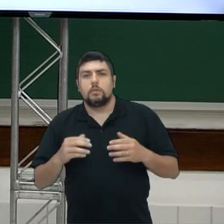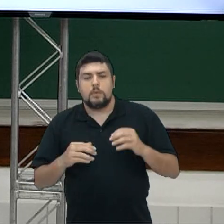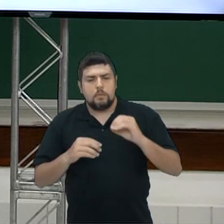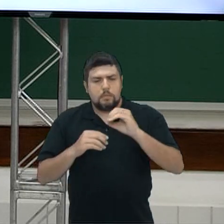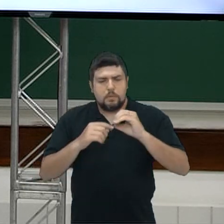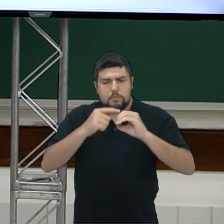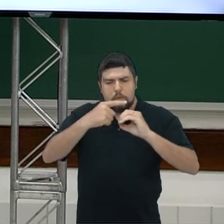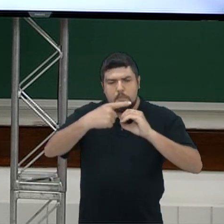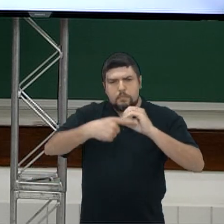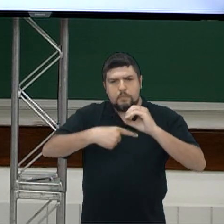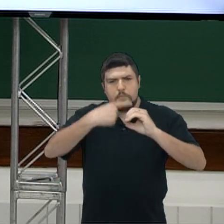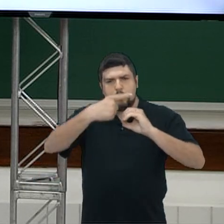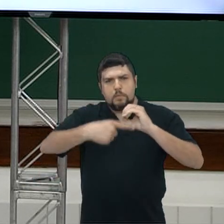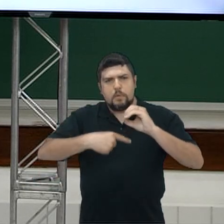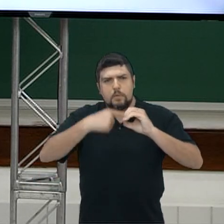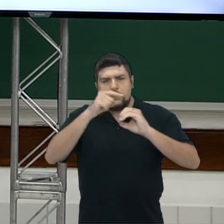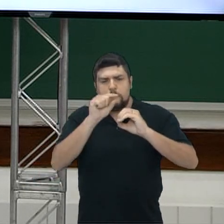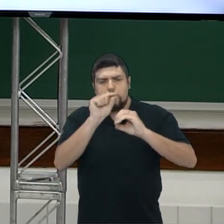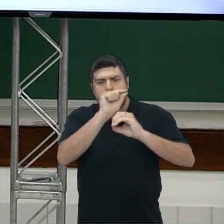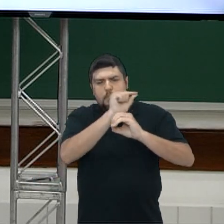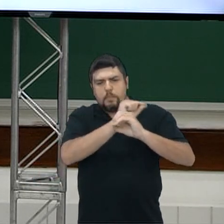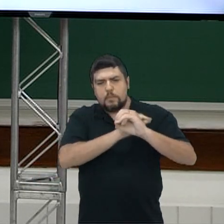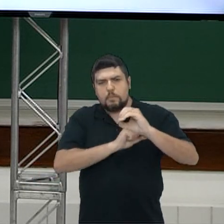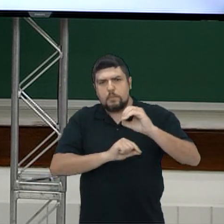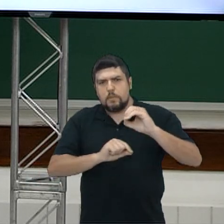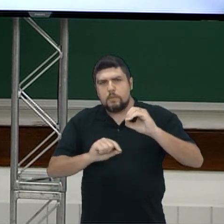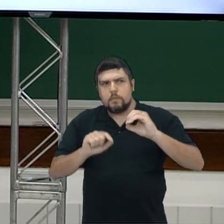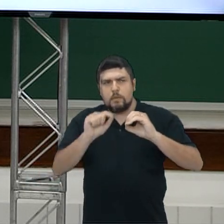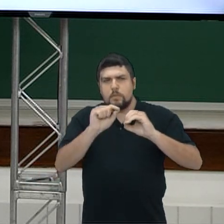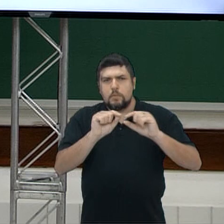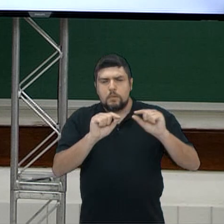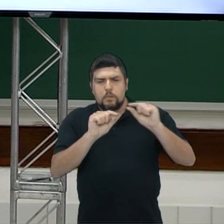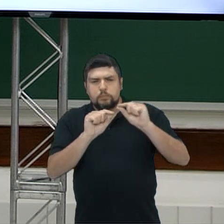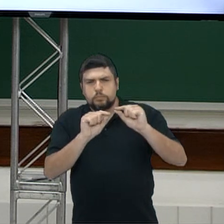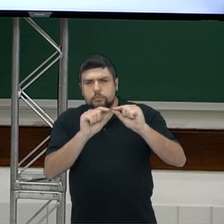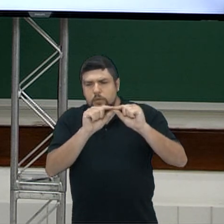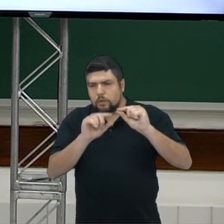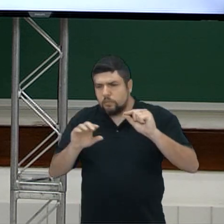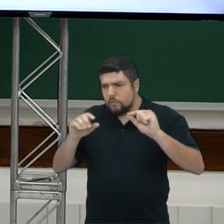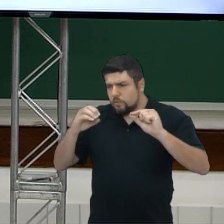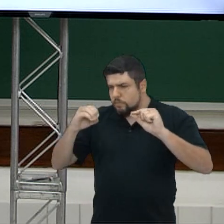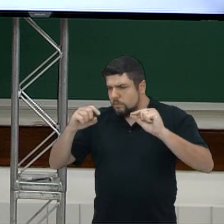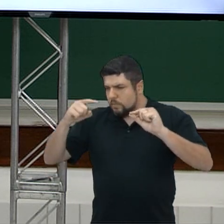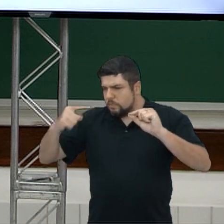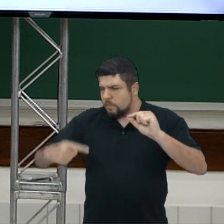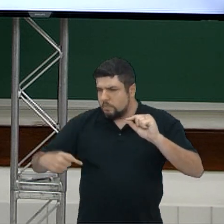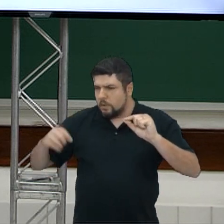seu eletronzinho aqui. Eu tenho um átomo aqui, ele tem o seu eletronzinho aqui. Eles vão